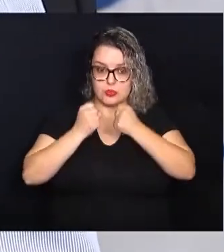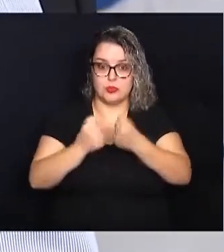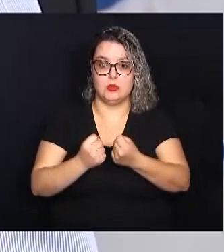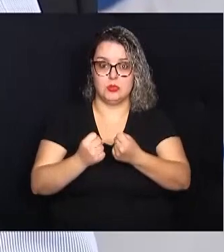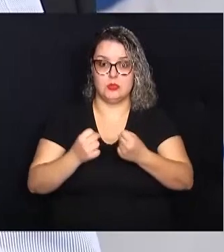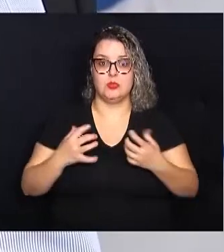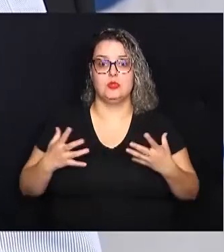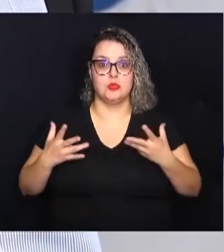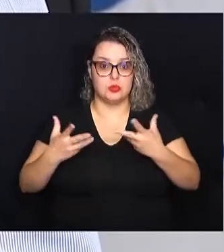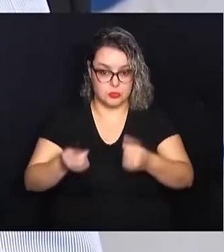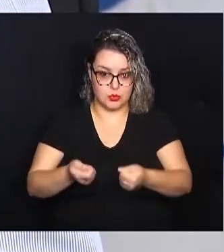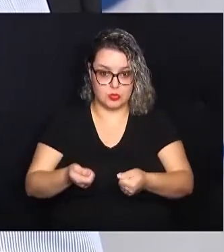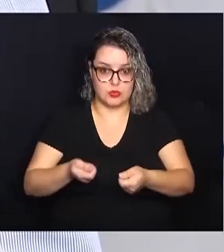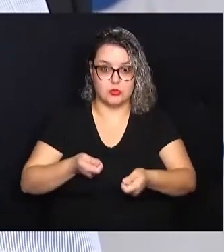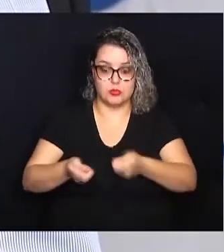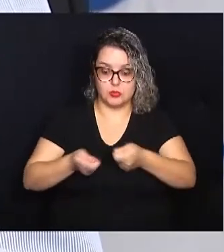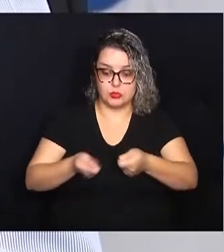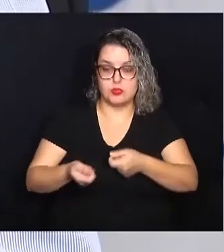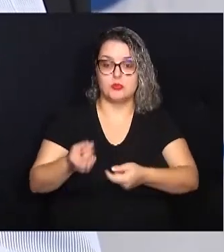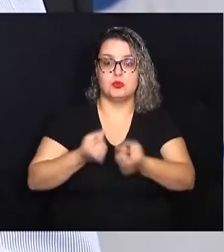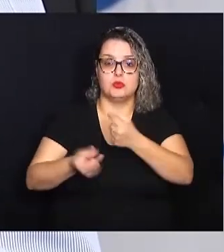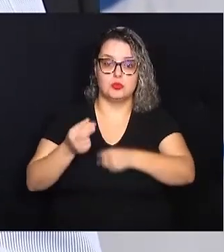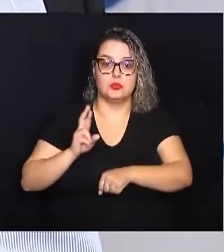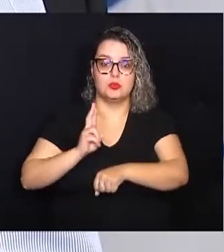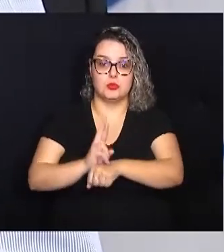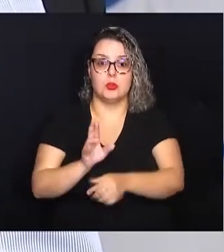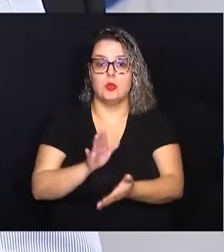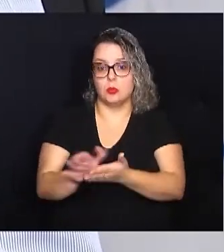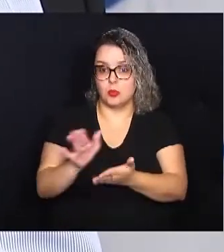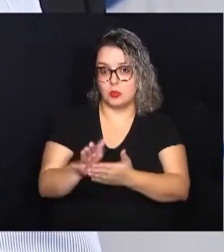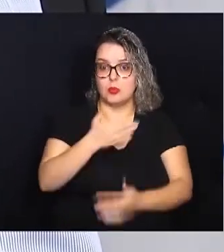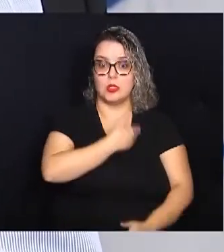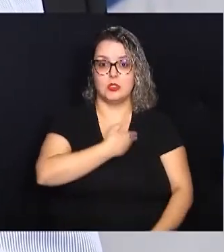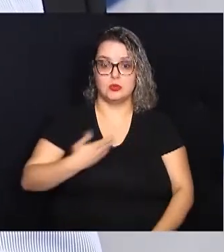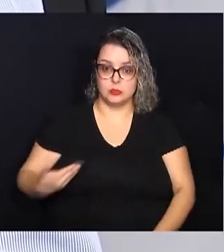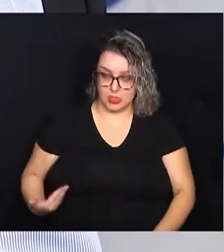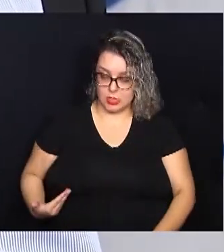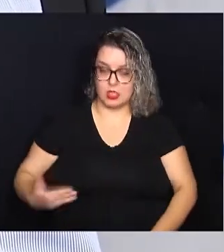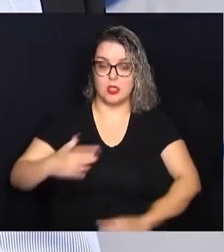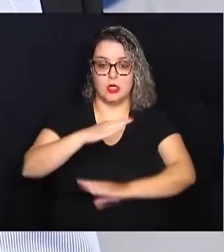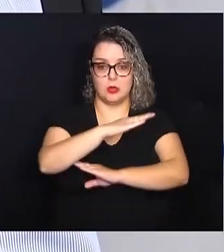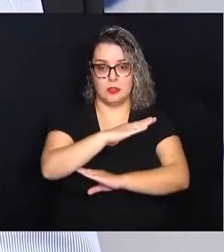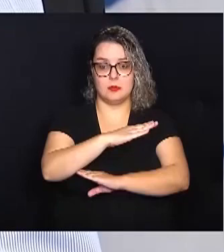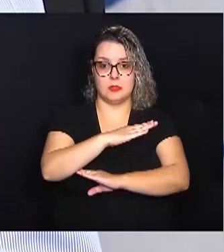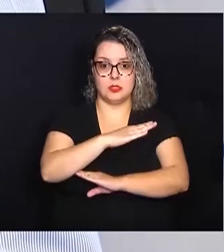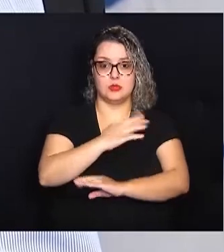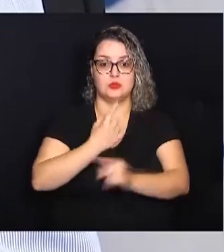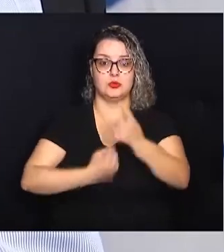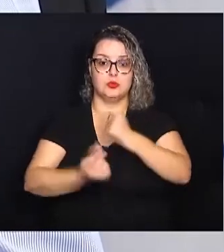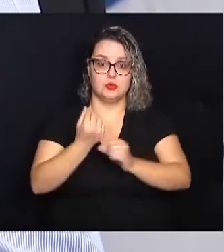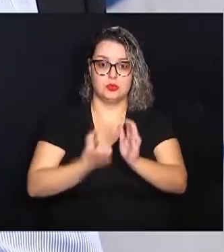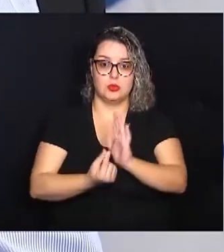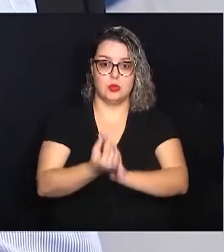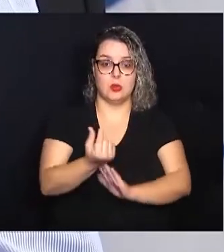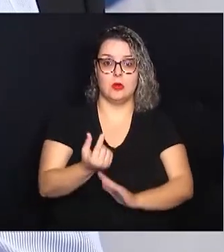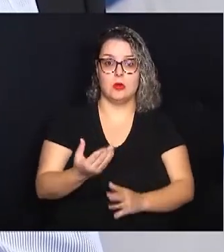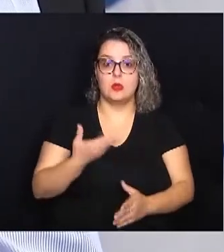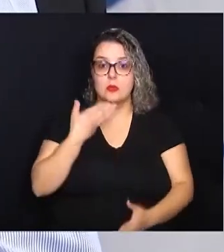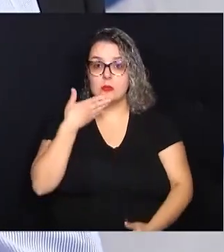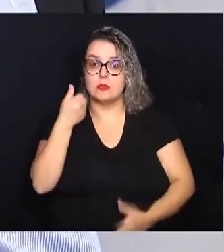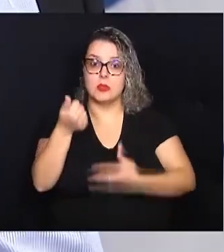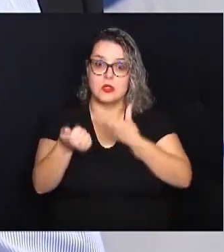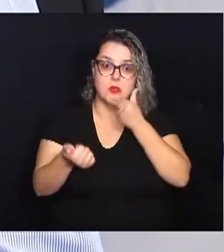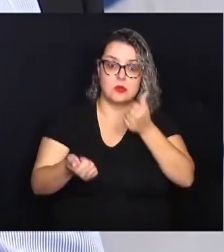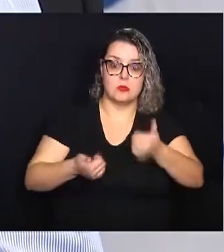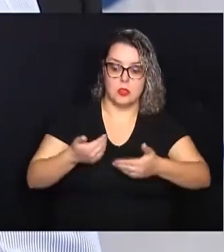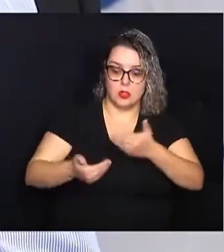né, de otimização dos recursos públicos da Câmara, do orçamento. Nós estamos procurando aprimorar os